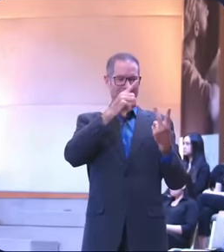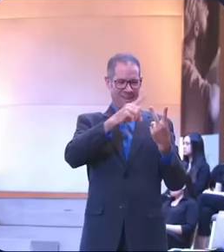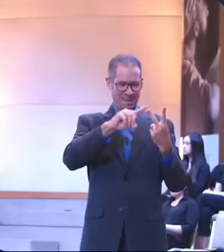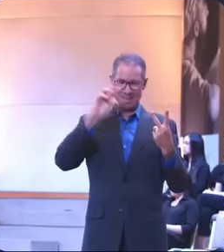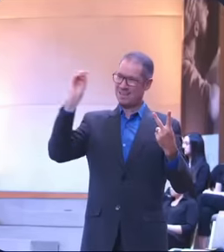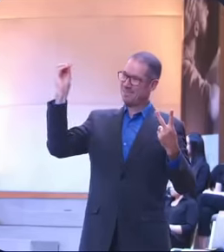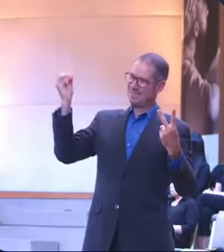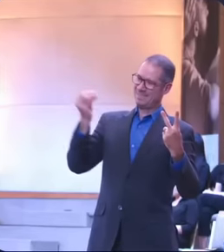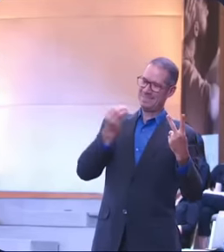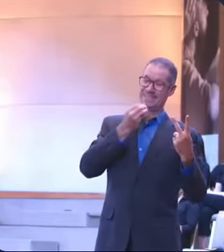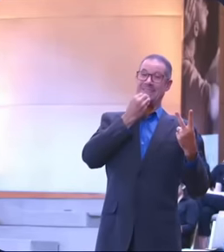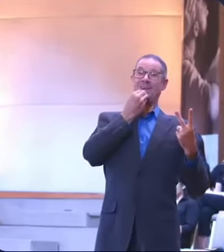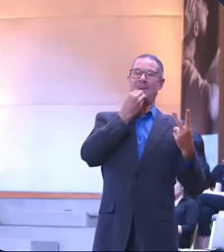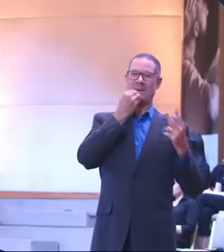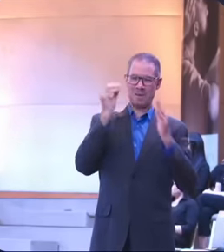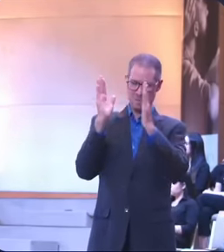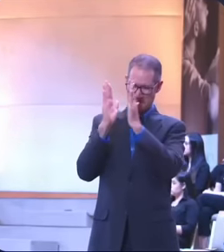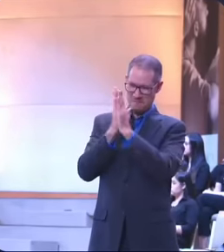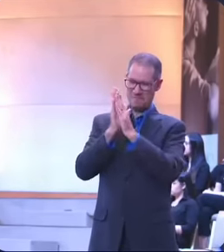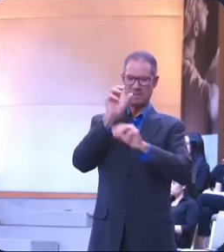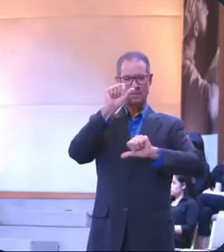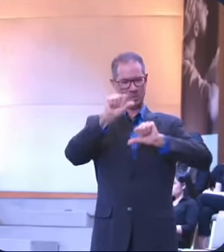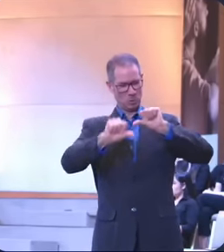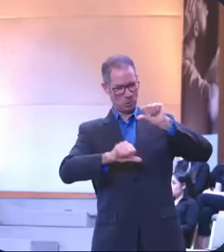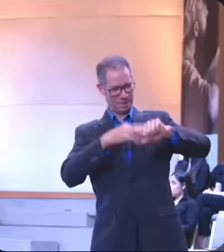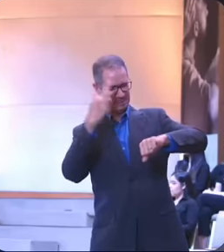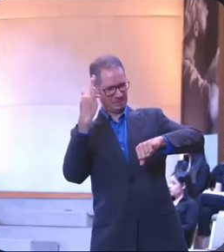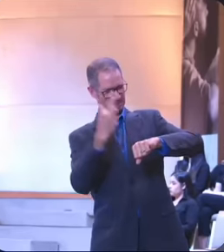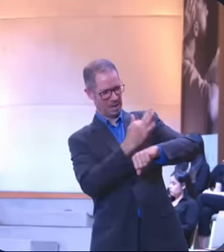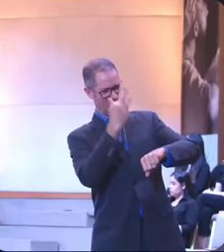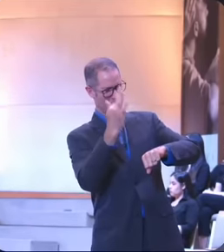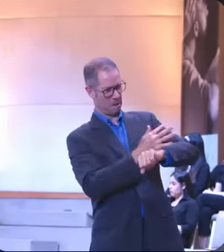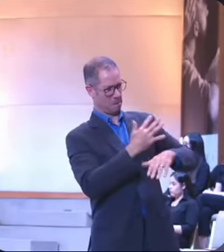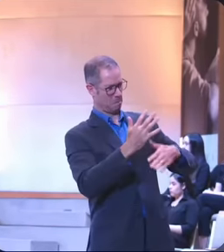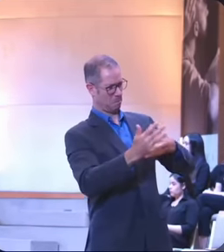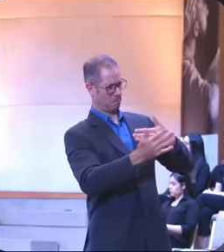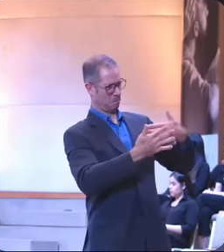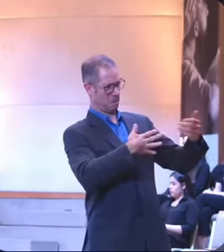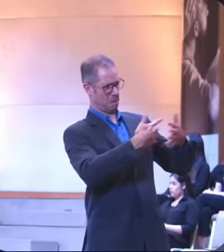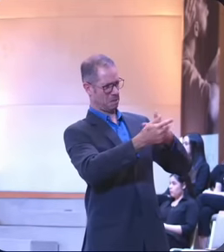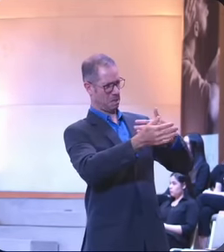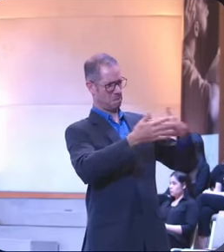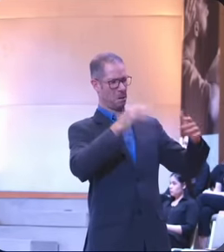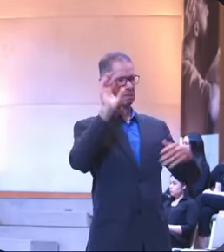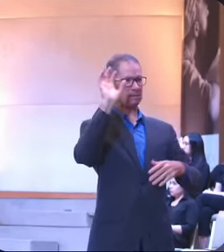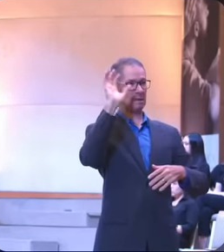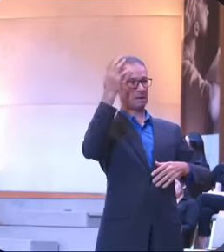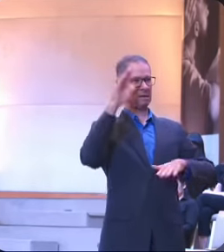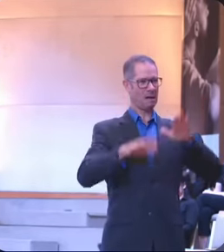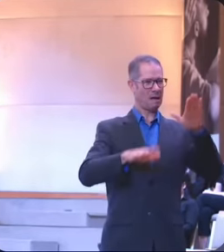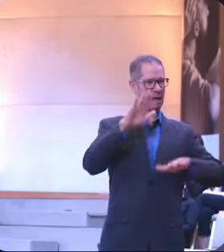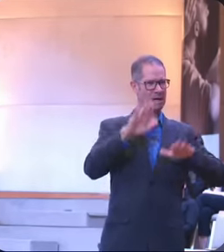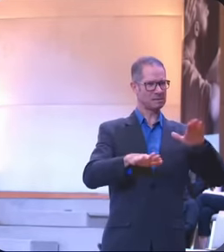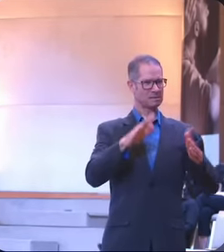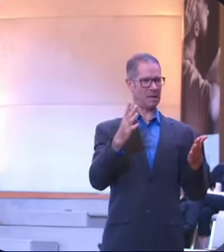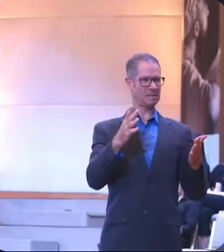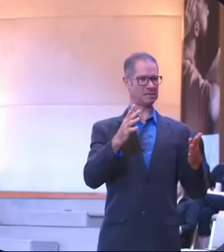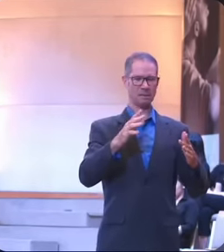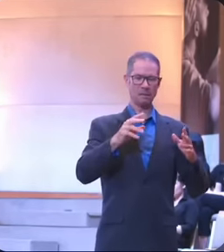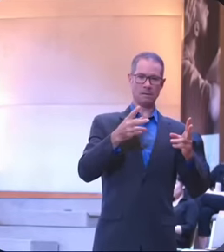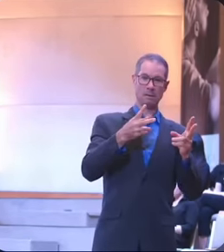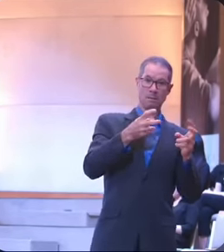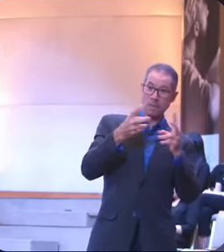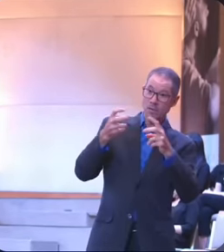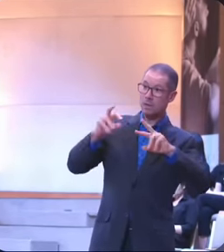mais uma oportunidade, e ora para ele se tornar irresistível, não importa o que tenha que acontecer. Às vezes você vai ver coisas